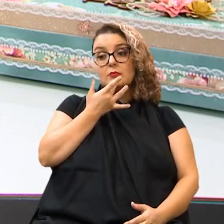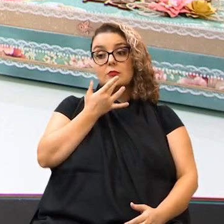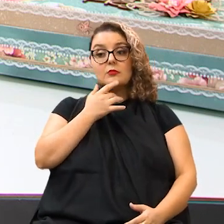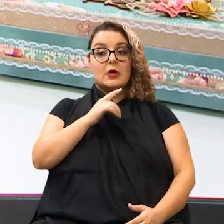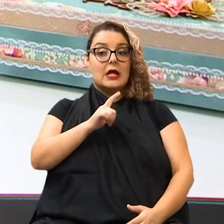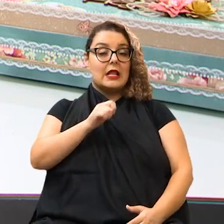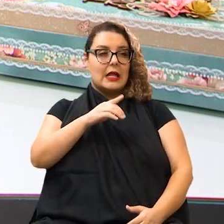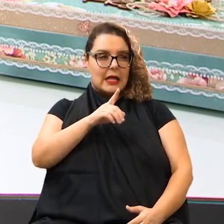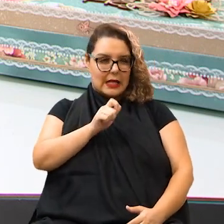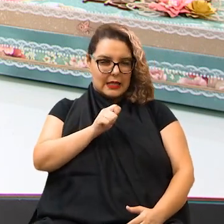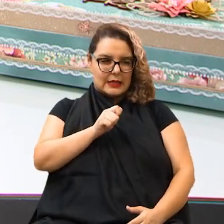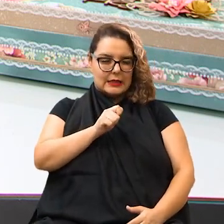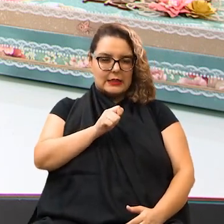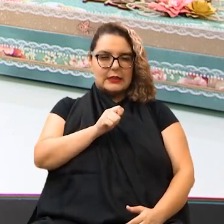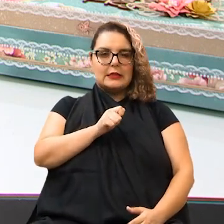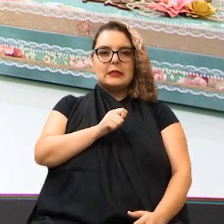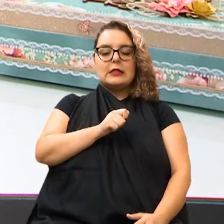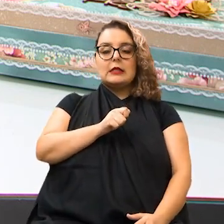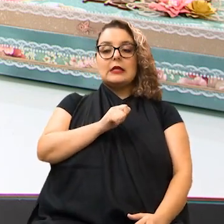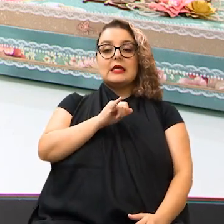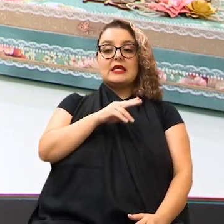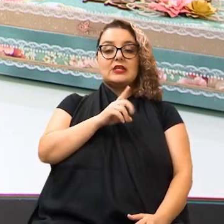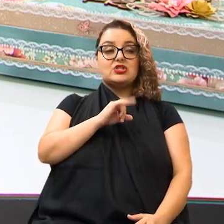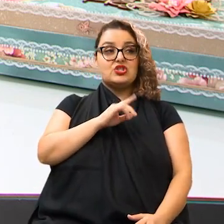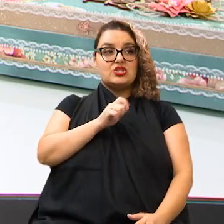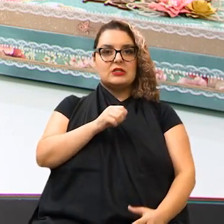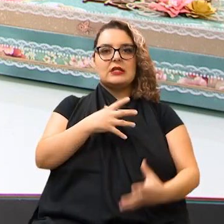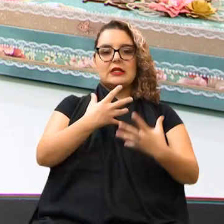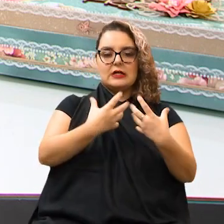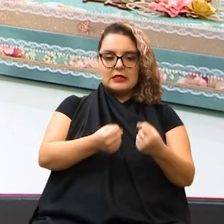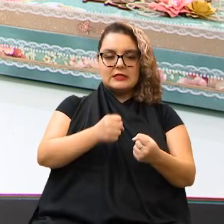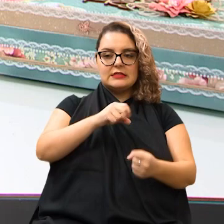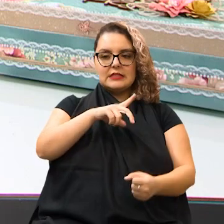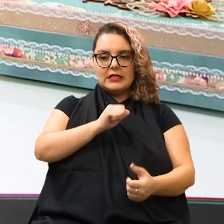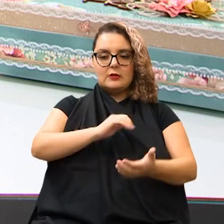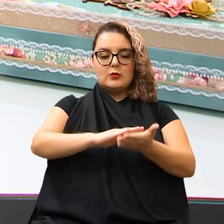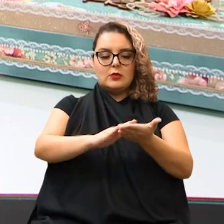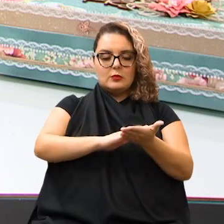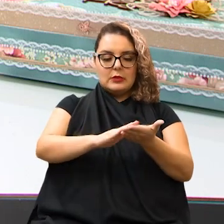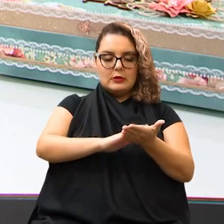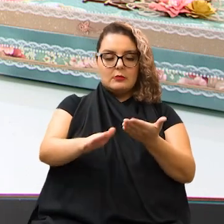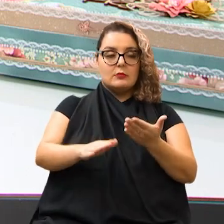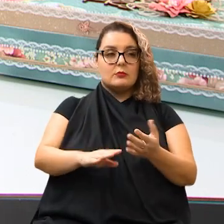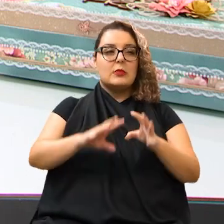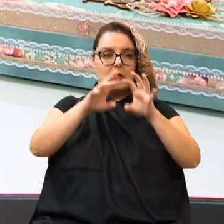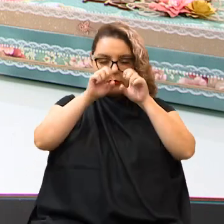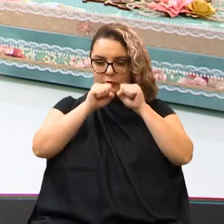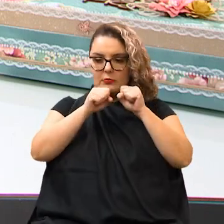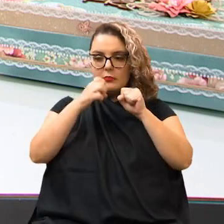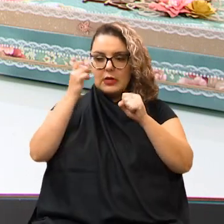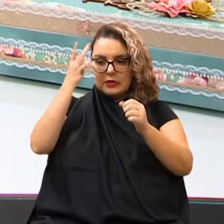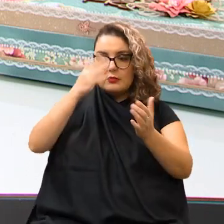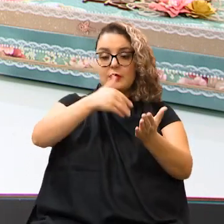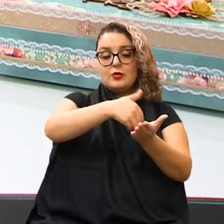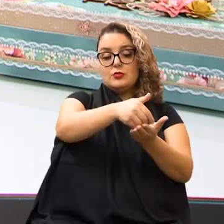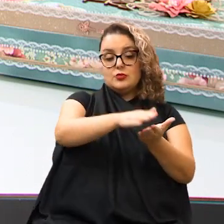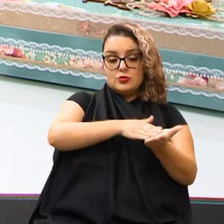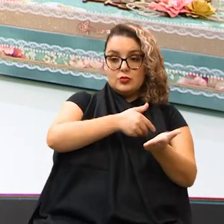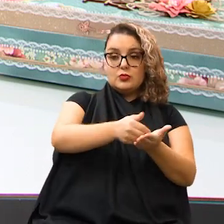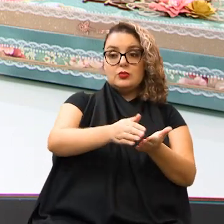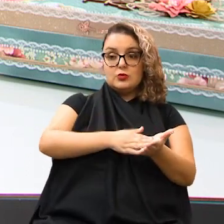repente alguma laca indiana. Ela sela da mesma forma, para você poder lixar, só que ela fica mais escurinha, mais fácil você